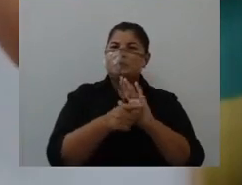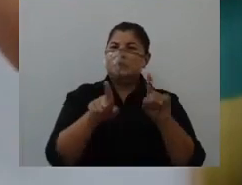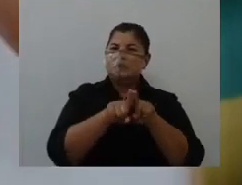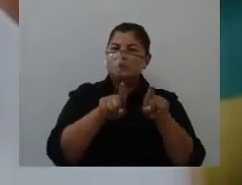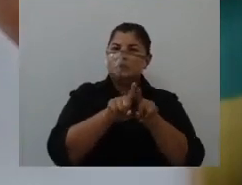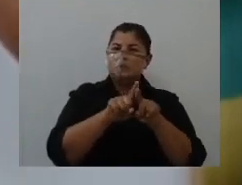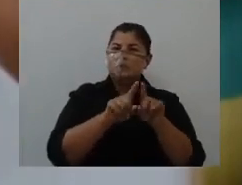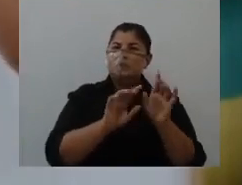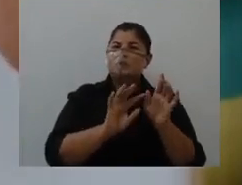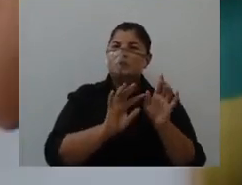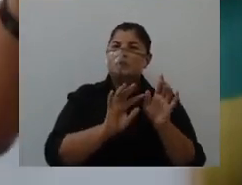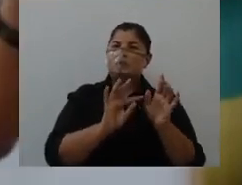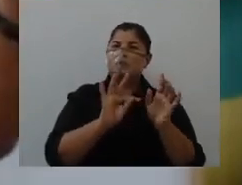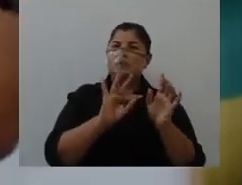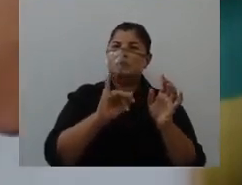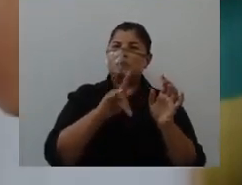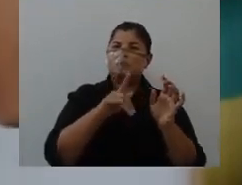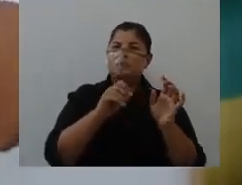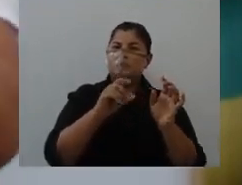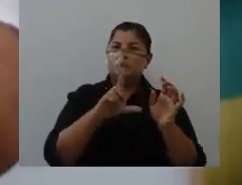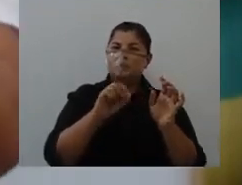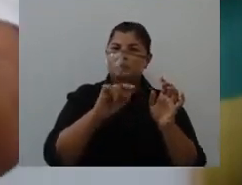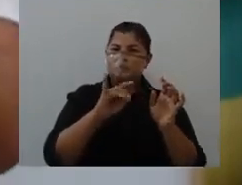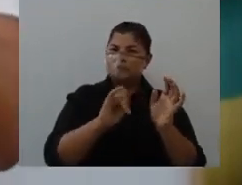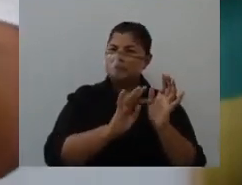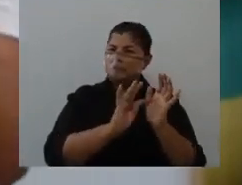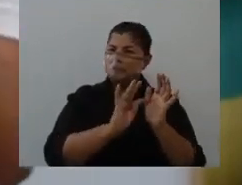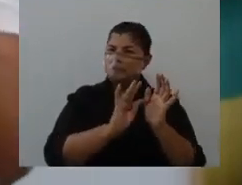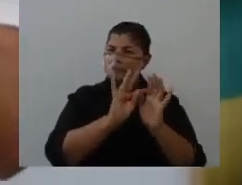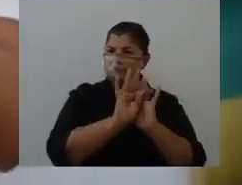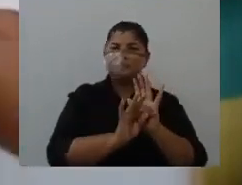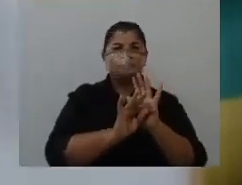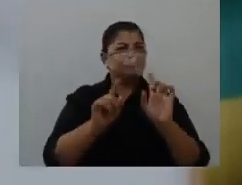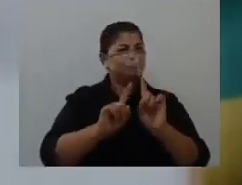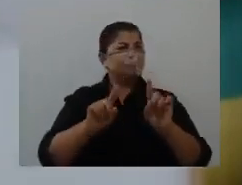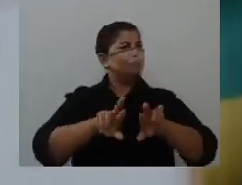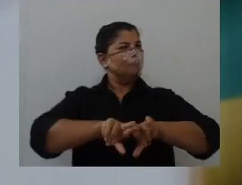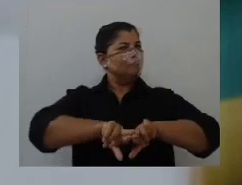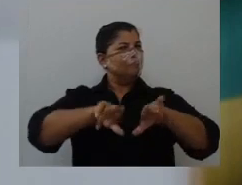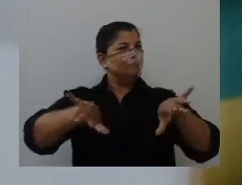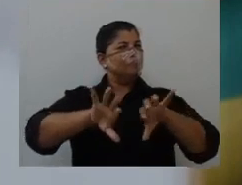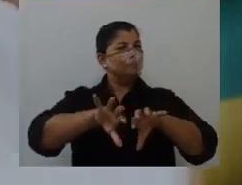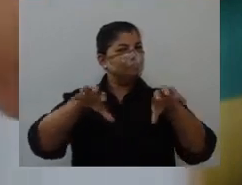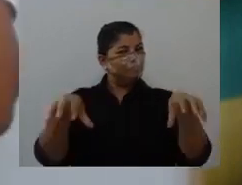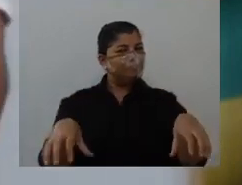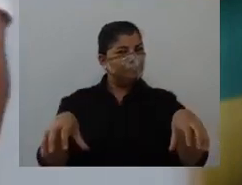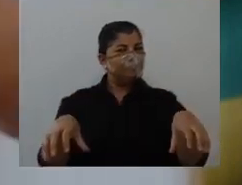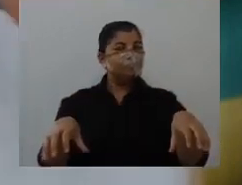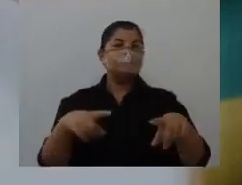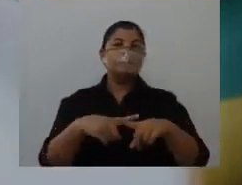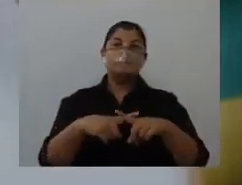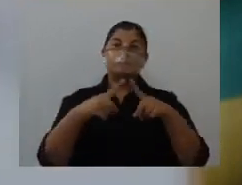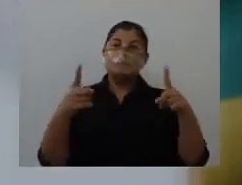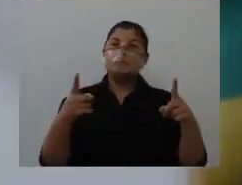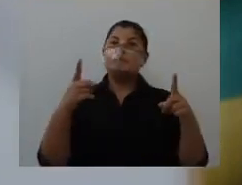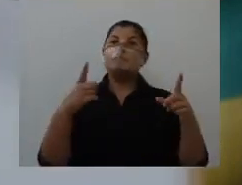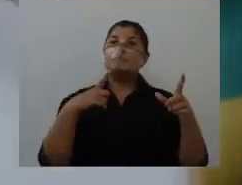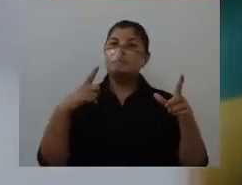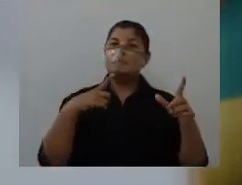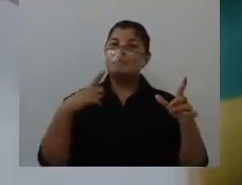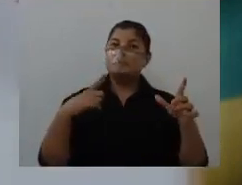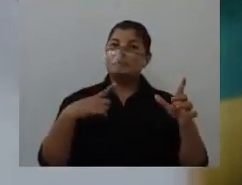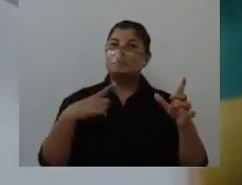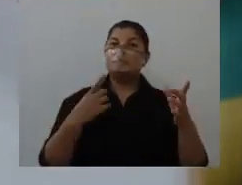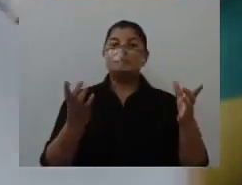tipologia textual? É a mesma coisa do que tipo de texto? Não. Gênero é uma coisa, tipo é outra. Porém, elas não